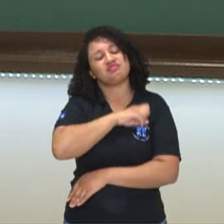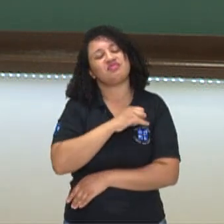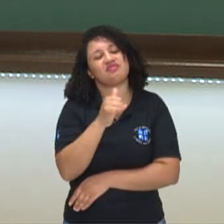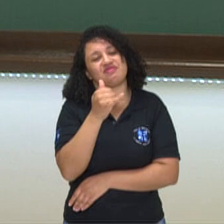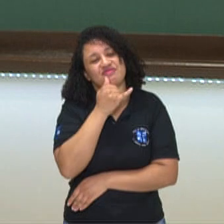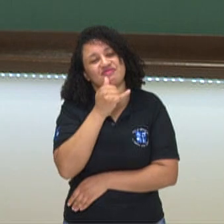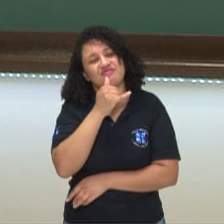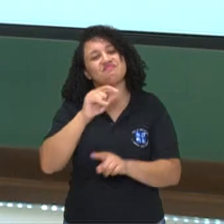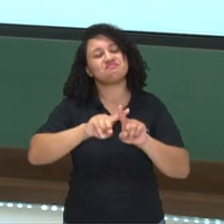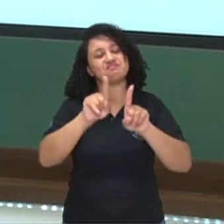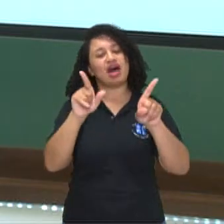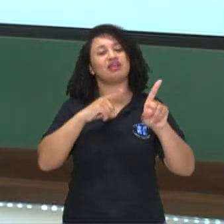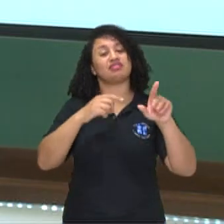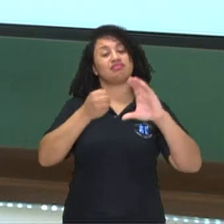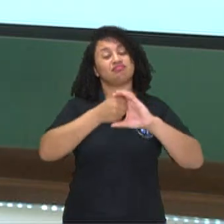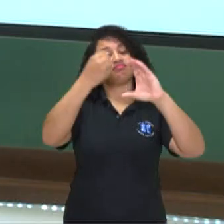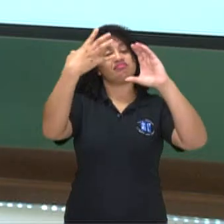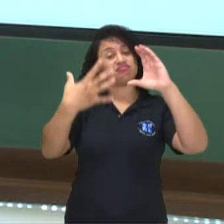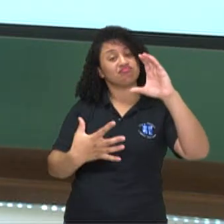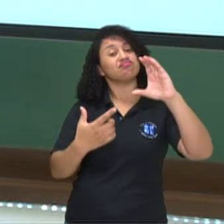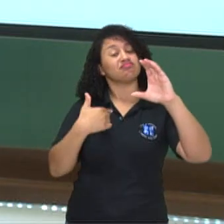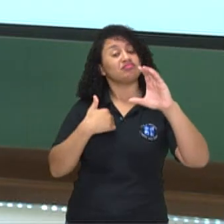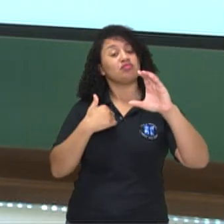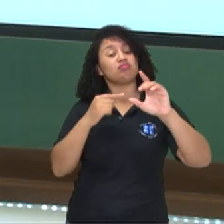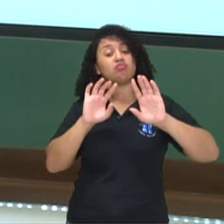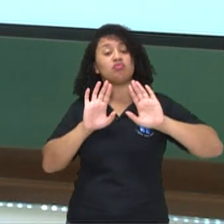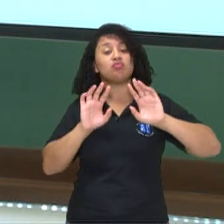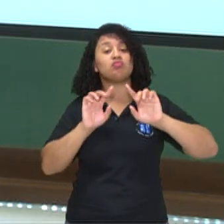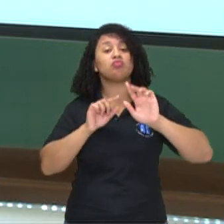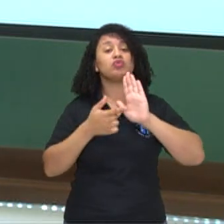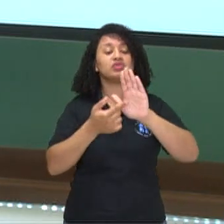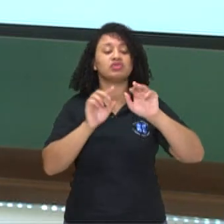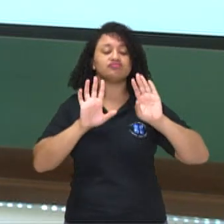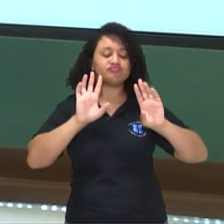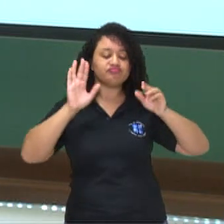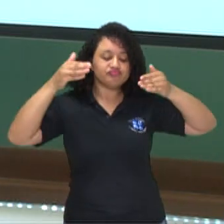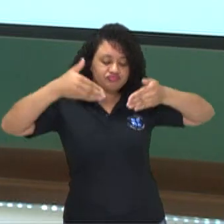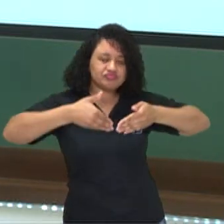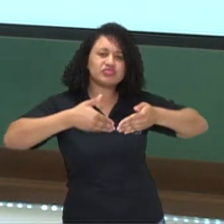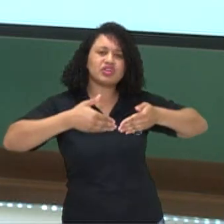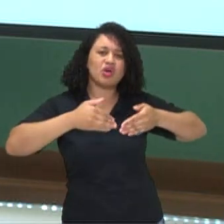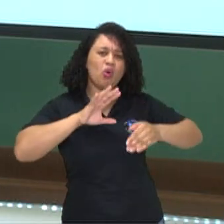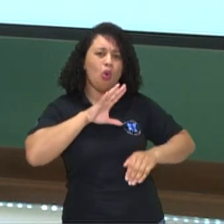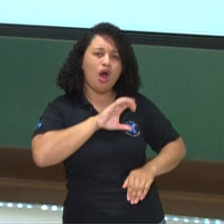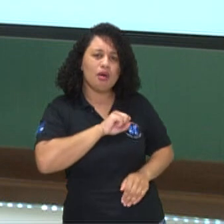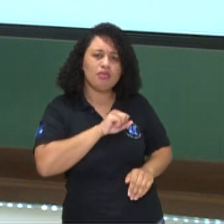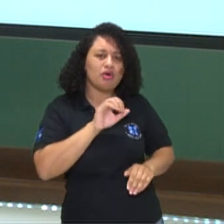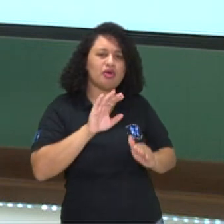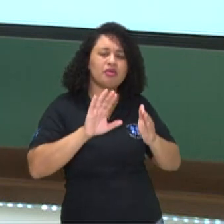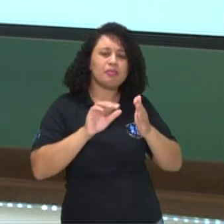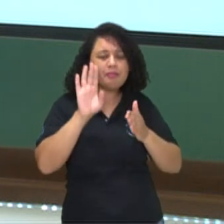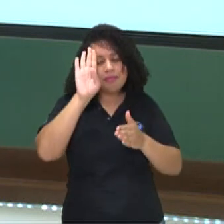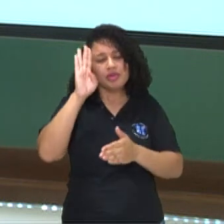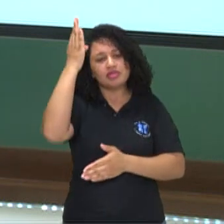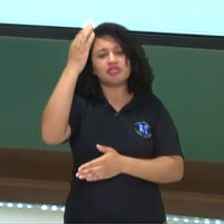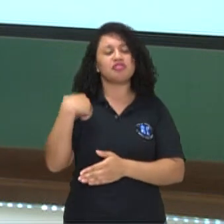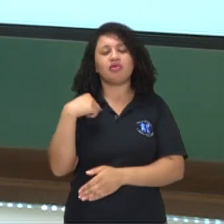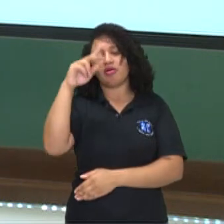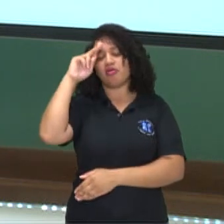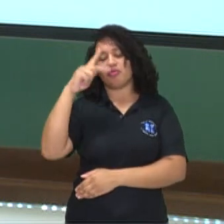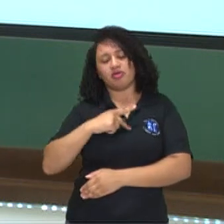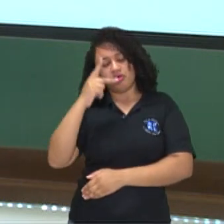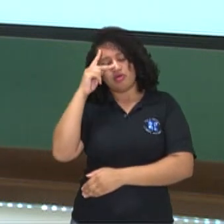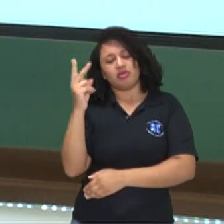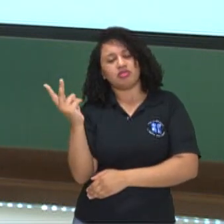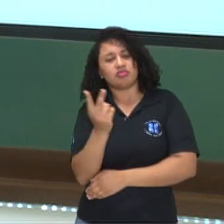essas características como o individualismo, né? Você colocar o amor na frente, né? O egoísmo desses